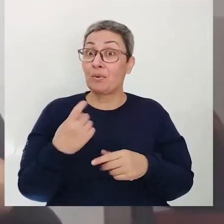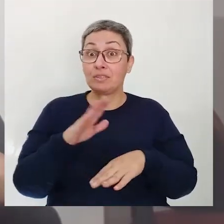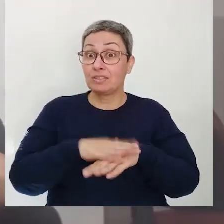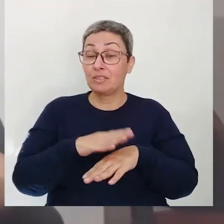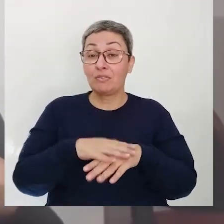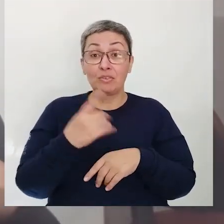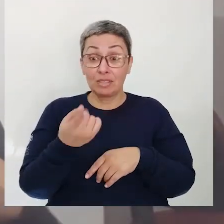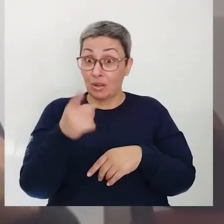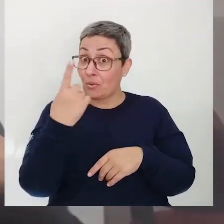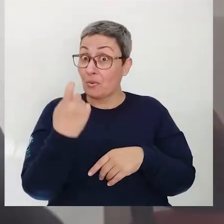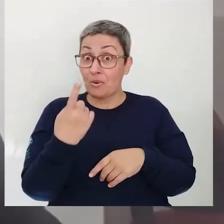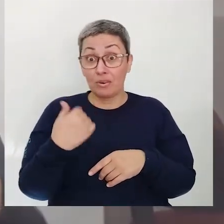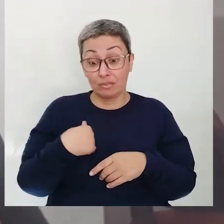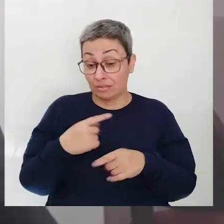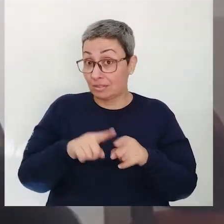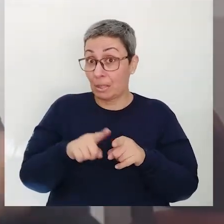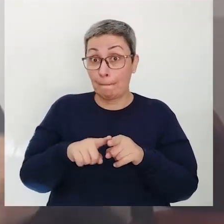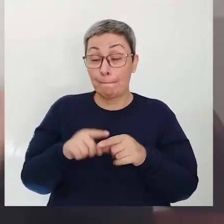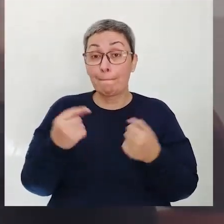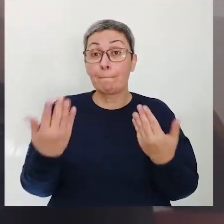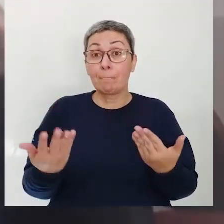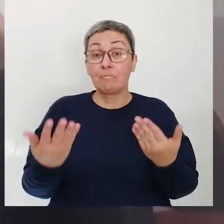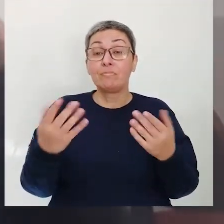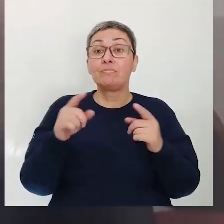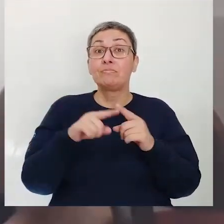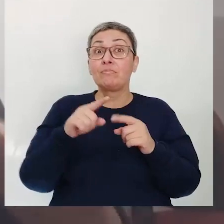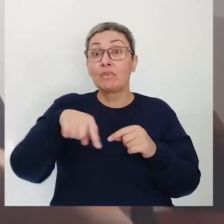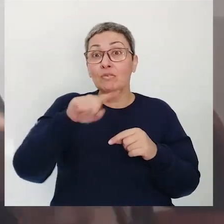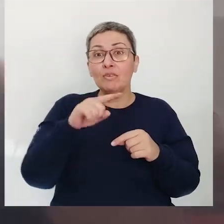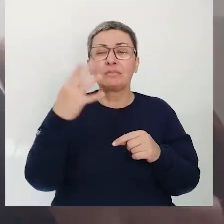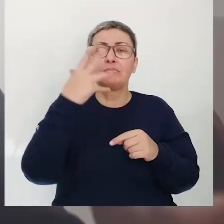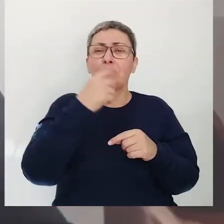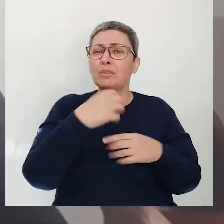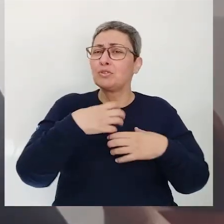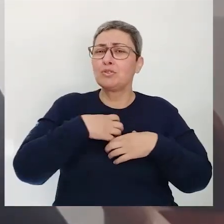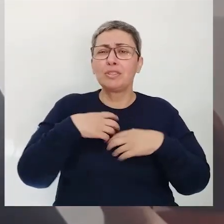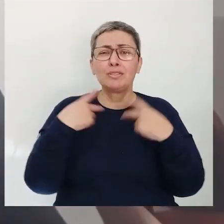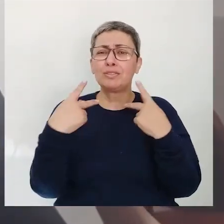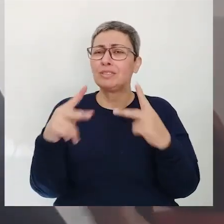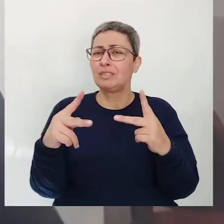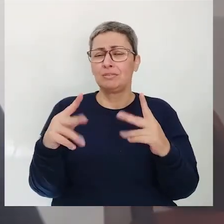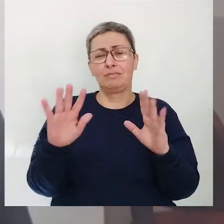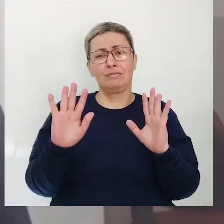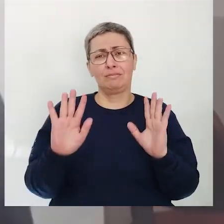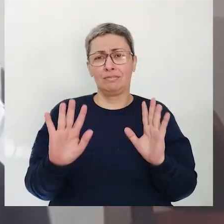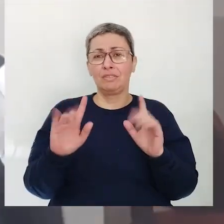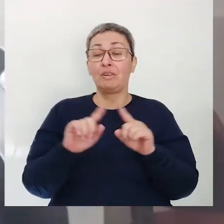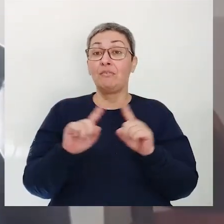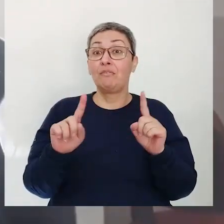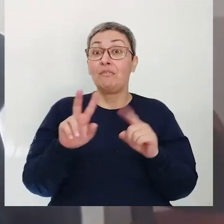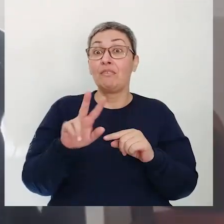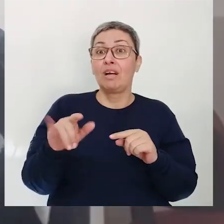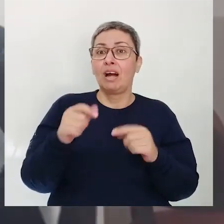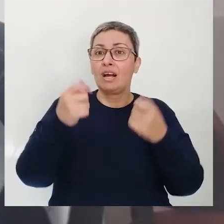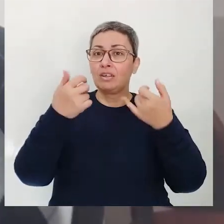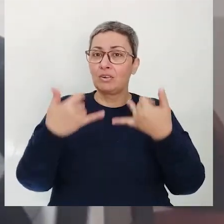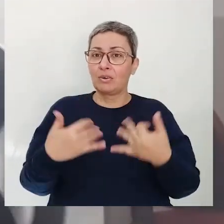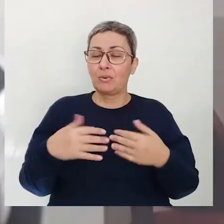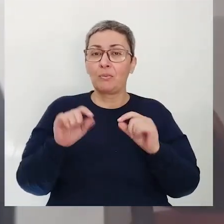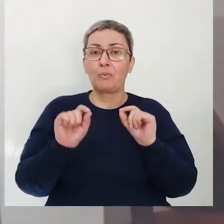únicos. Você é único, eu sou único, então você é belo do jeito que você é, entendeu? Vamos